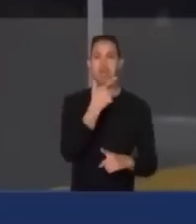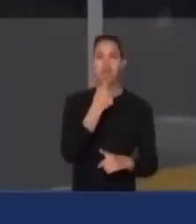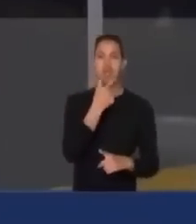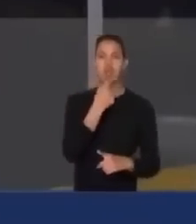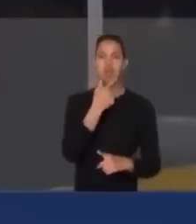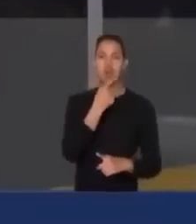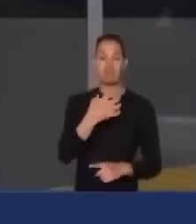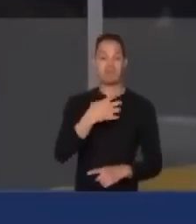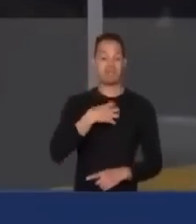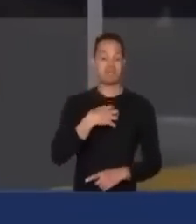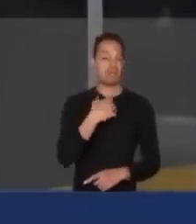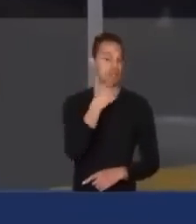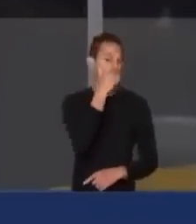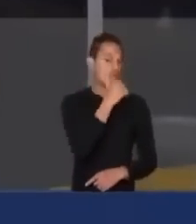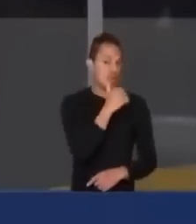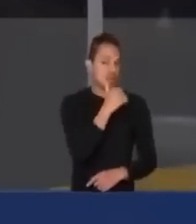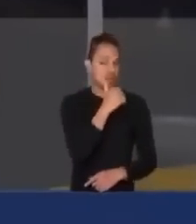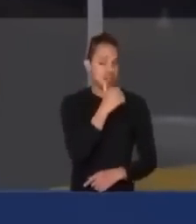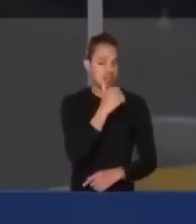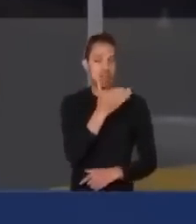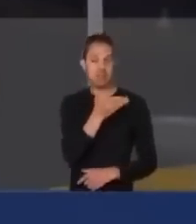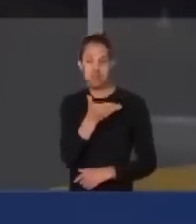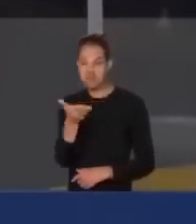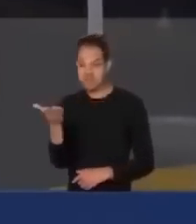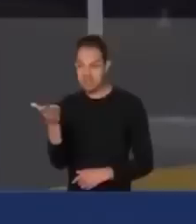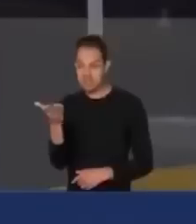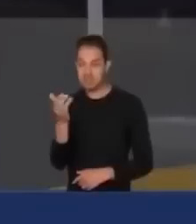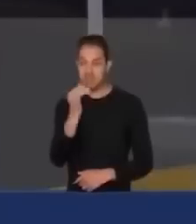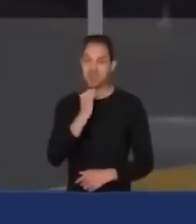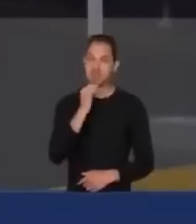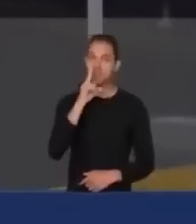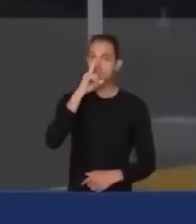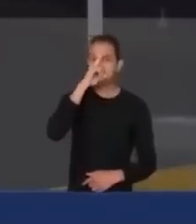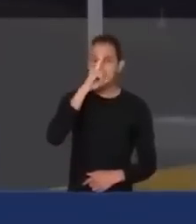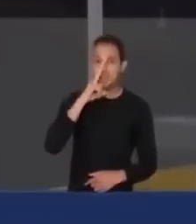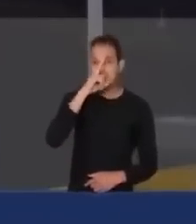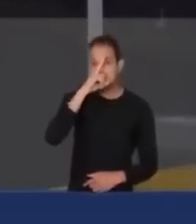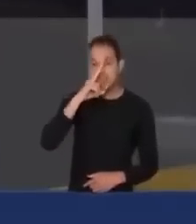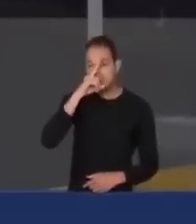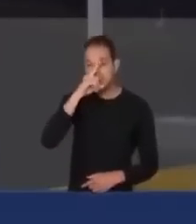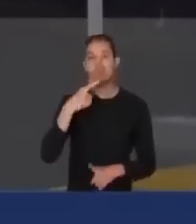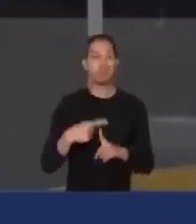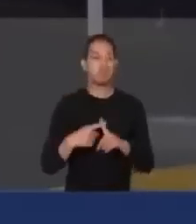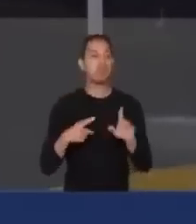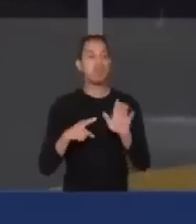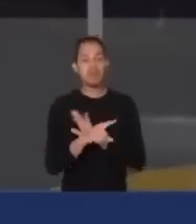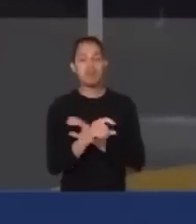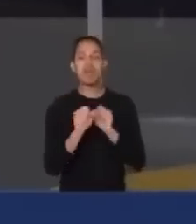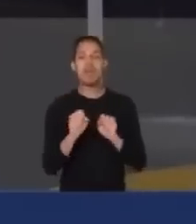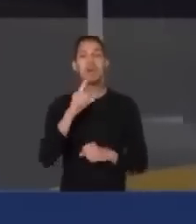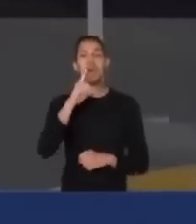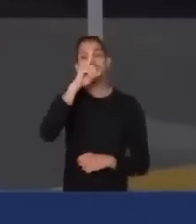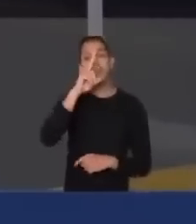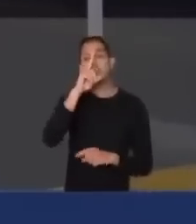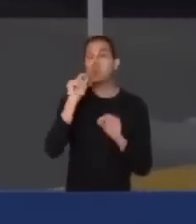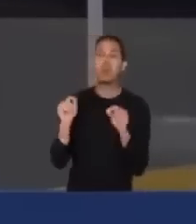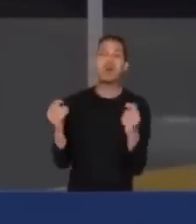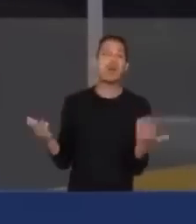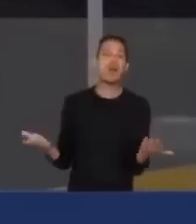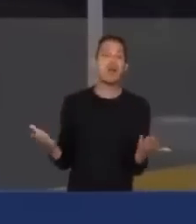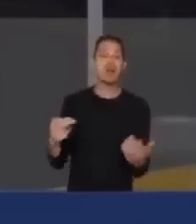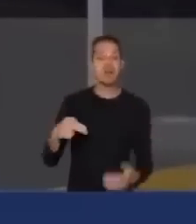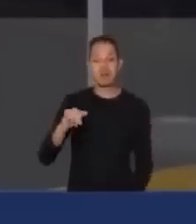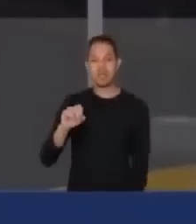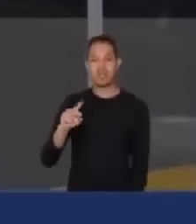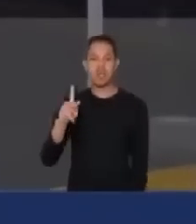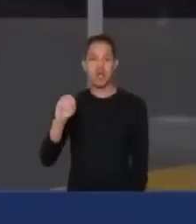sentem mulheres. E para vocês terem ideia do perigo de tudo isso, vocês podem perguntar: qual que é o perigo disso, deputada Nicole?